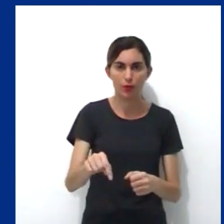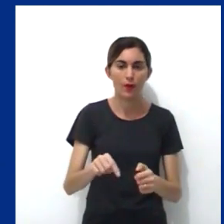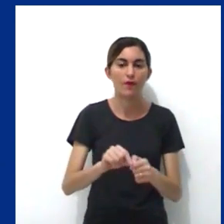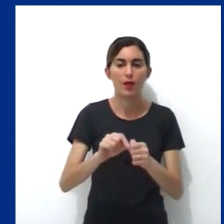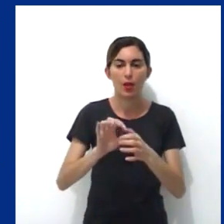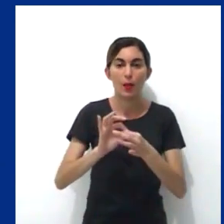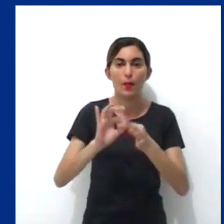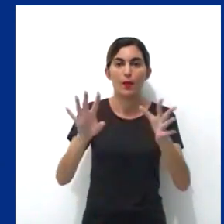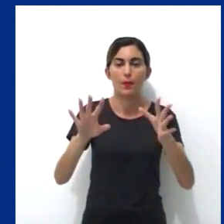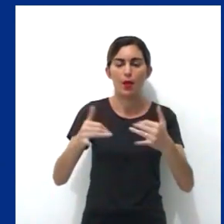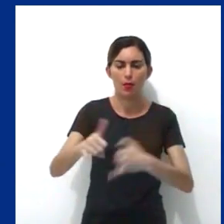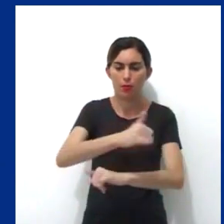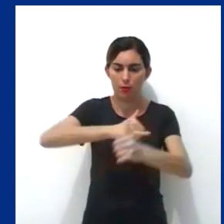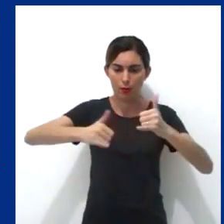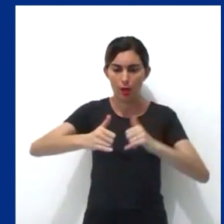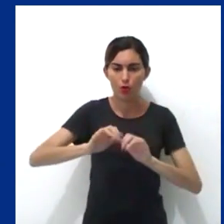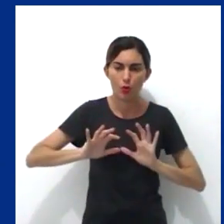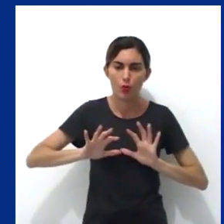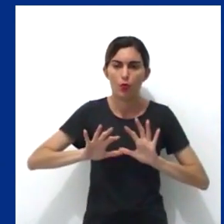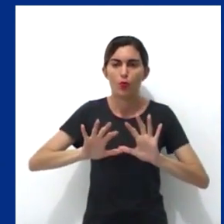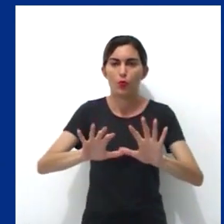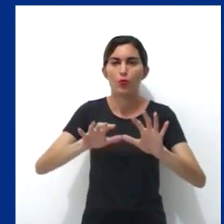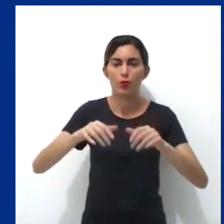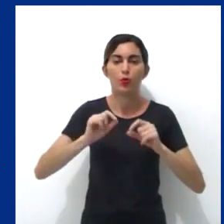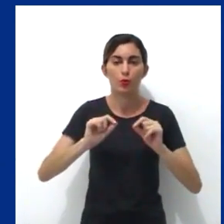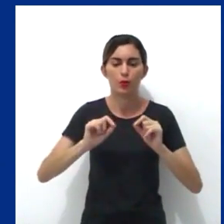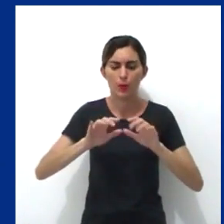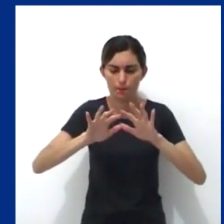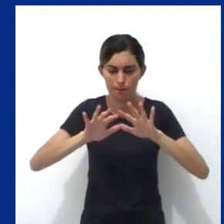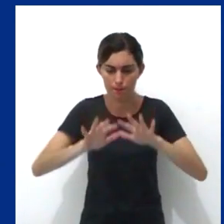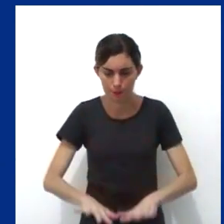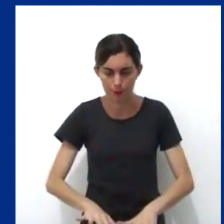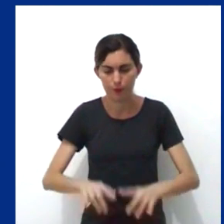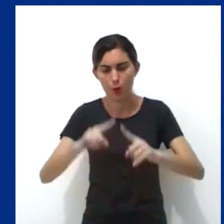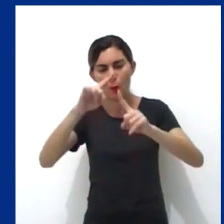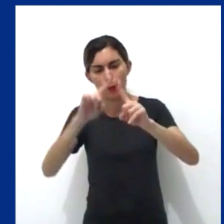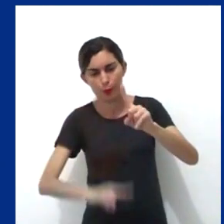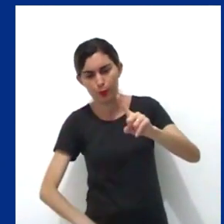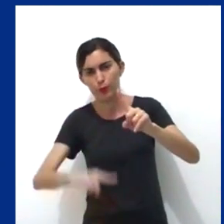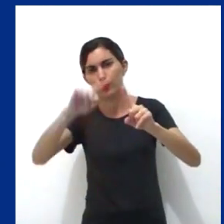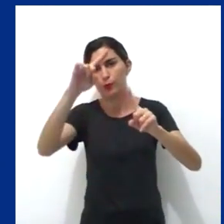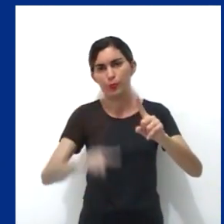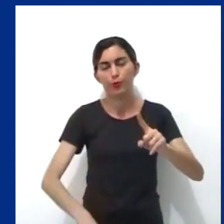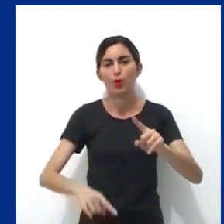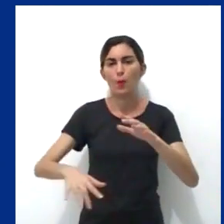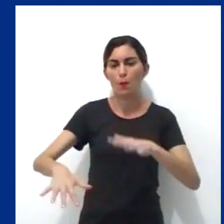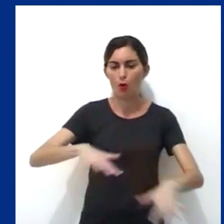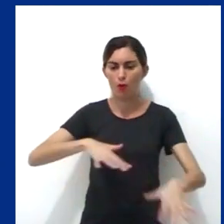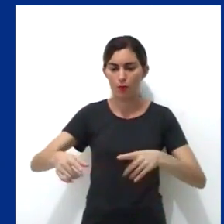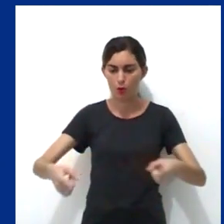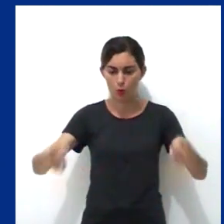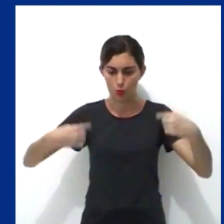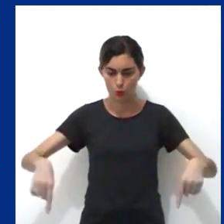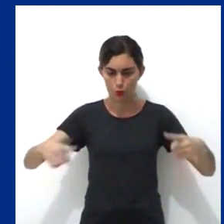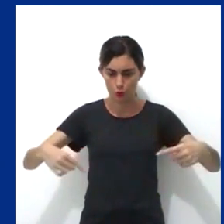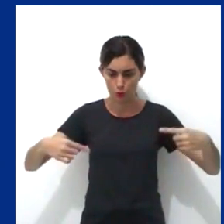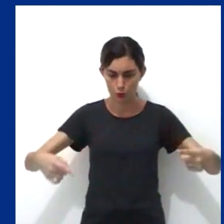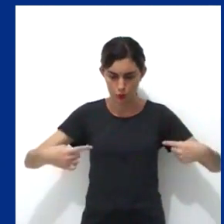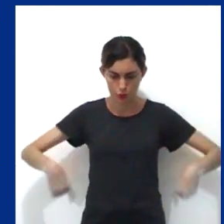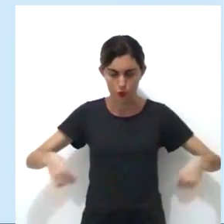se fosse um fósforo, um isqueiro, que você acende ali o fogo e aí vai causar a explosão do combustível dentro